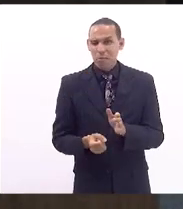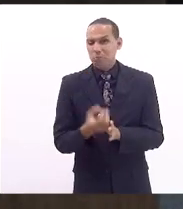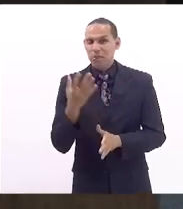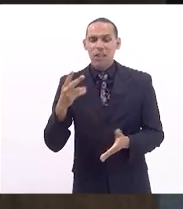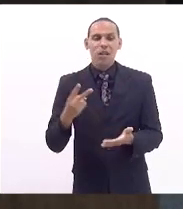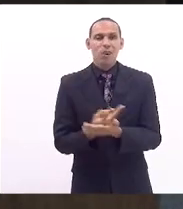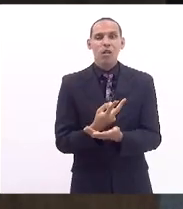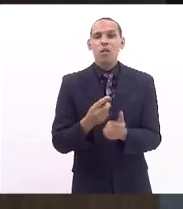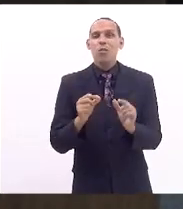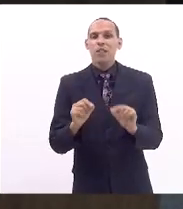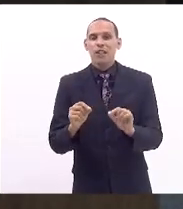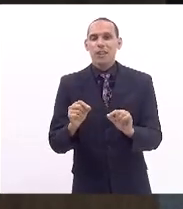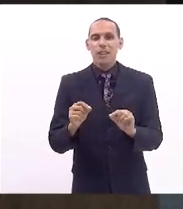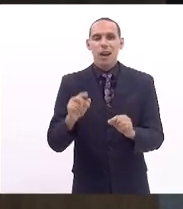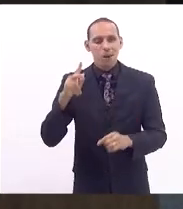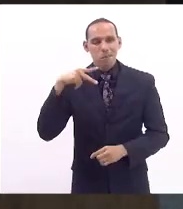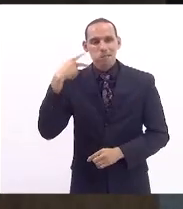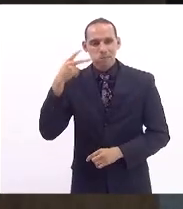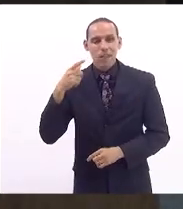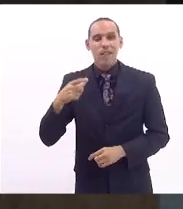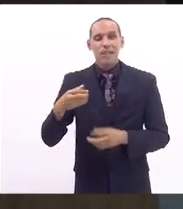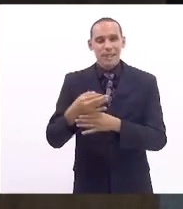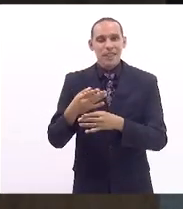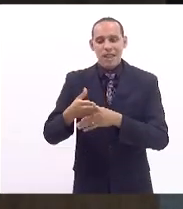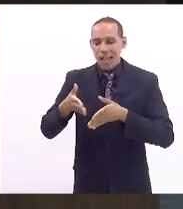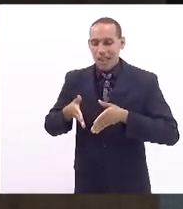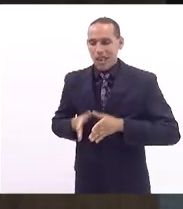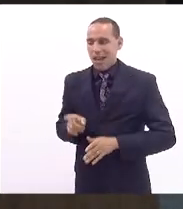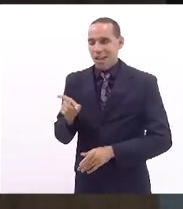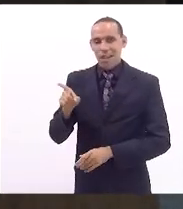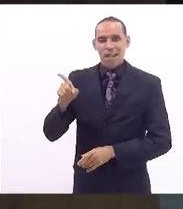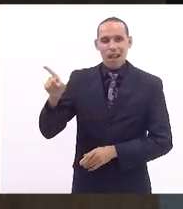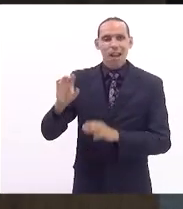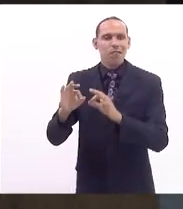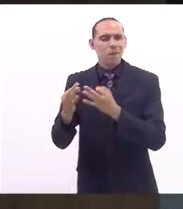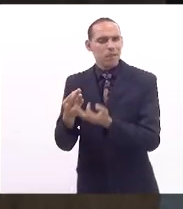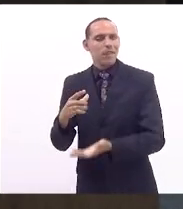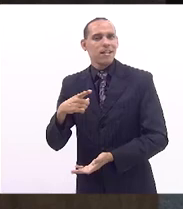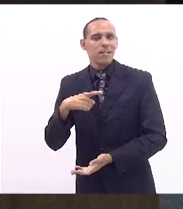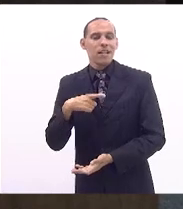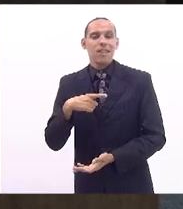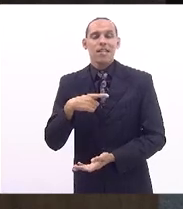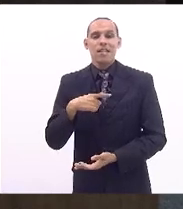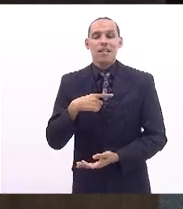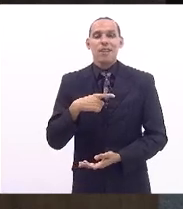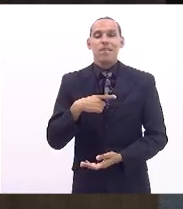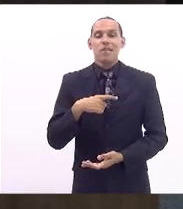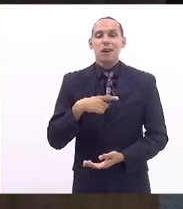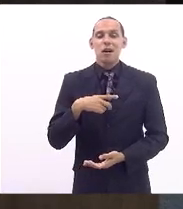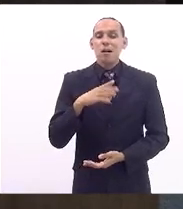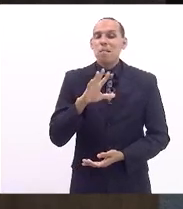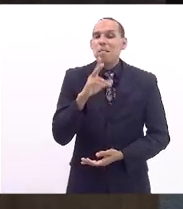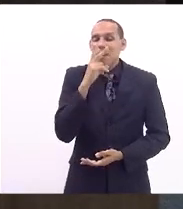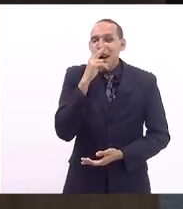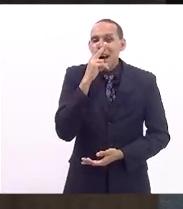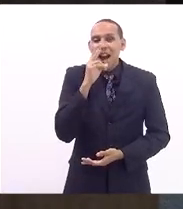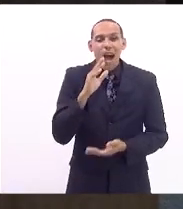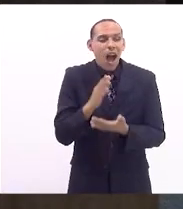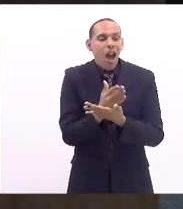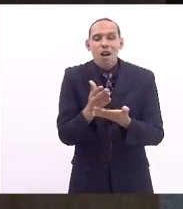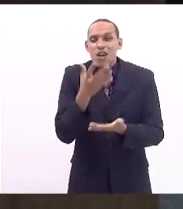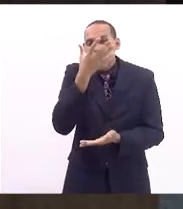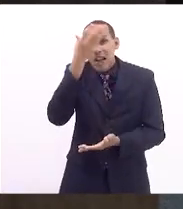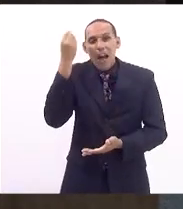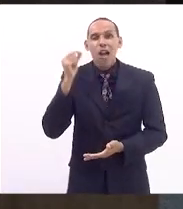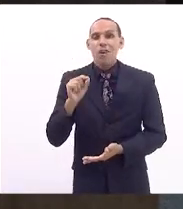que o parlamentar tem a sua cidade natal que nasceu o constitui família e parece que eles esquecem que